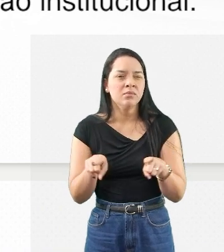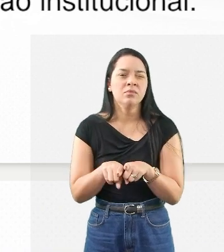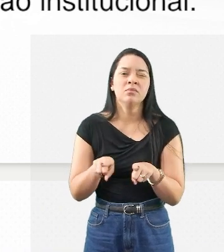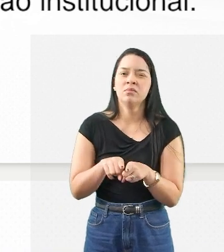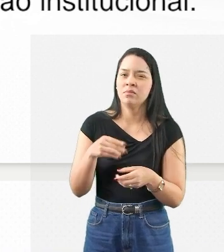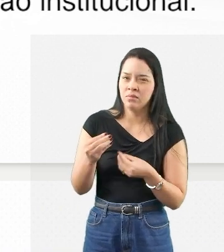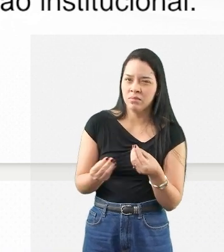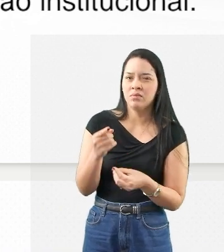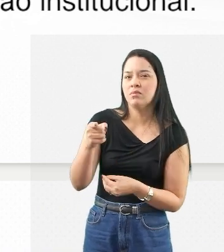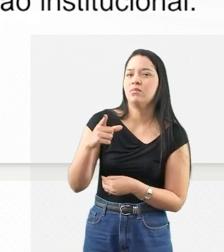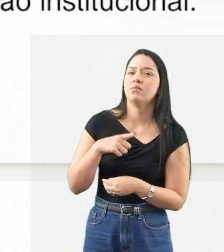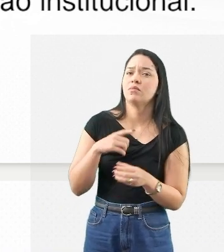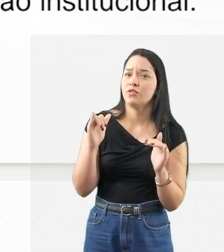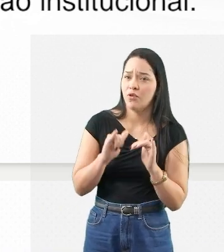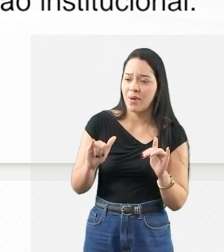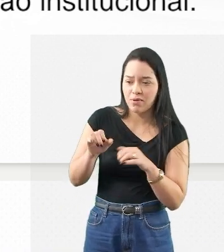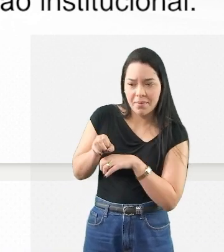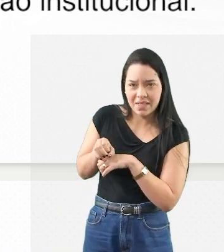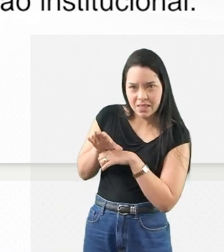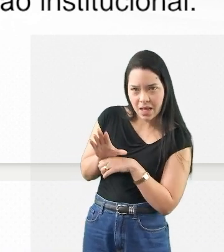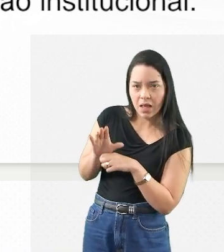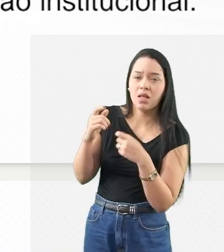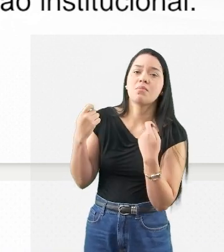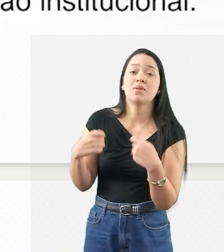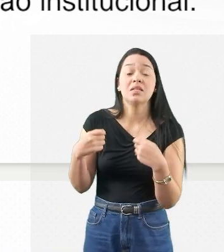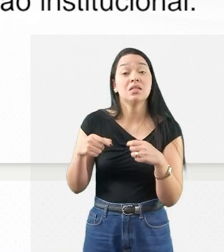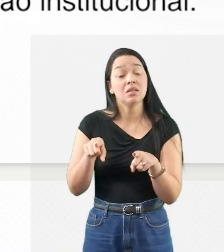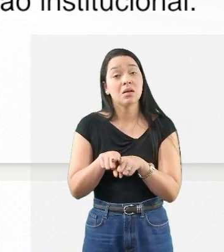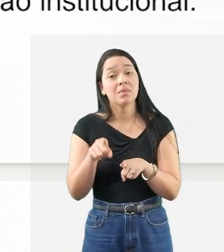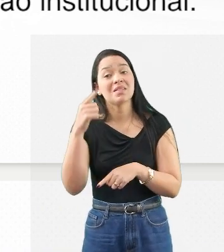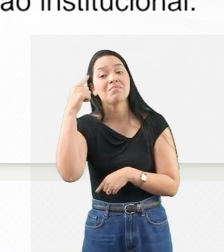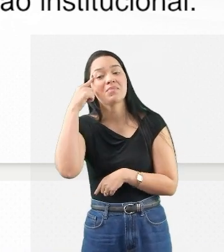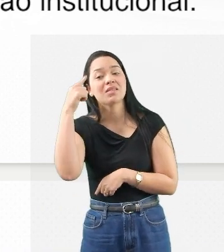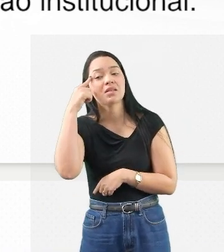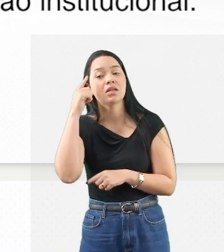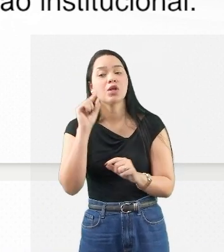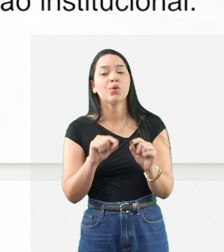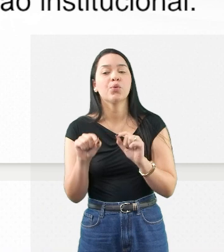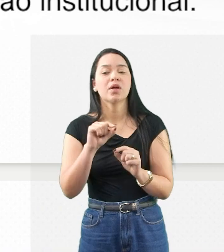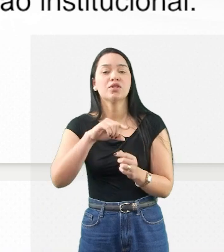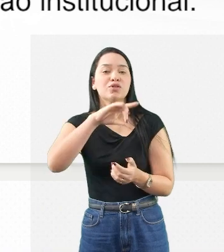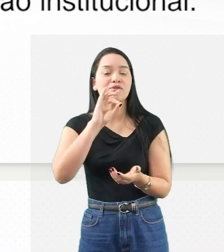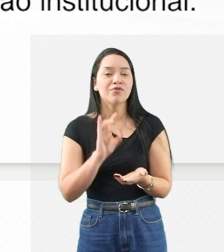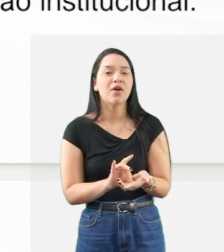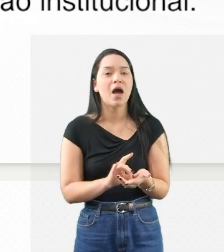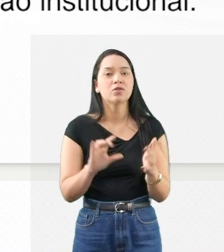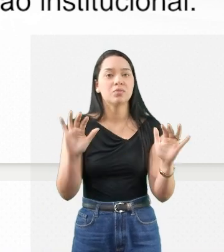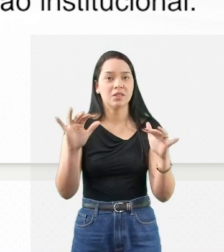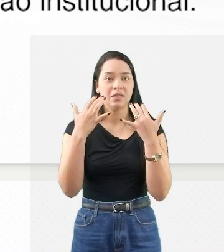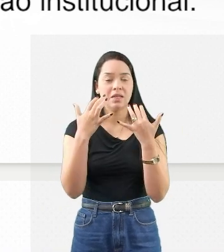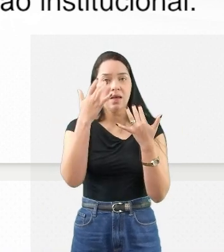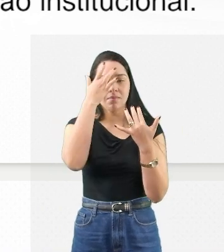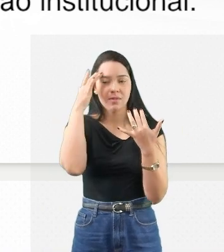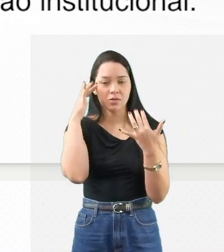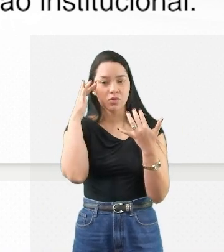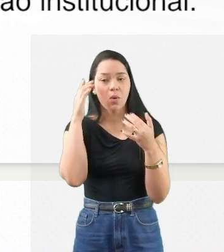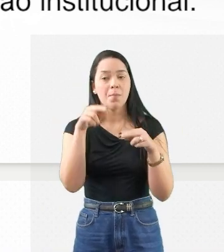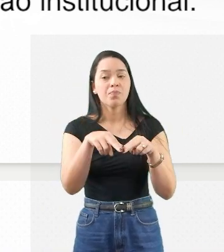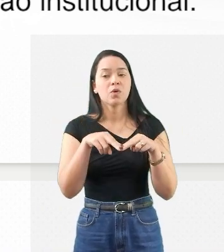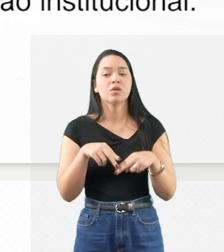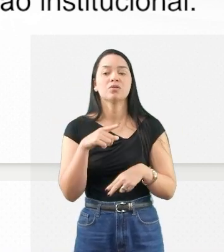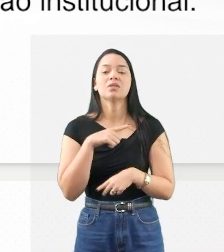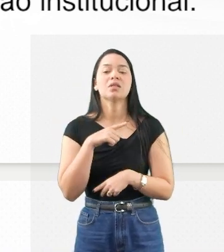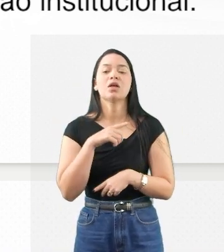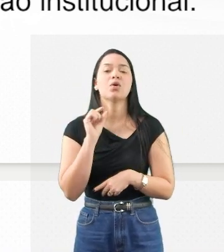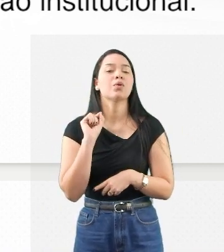com que essa informação é repassada precisa ser muito bem pensada para poder, de fato, prender a atenção do público. Por isso que a gente tem essa